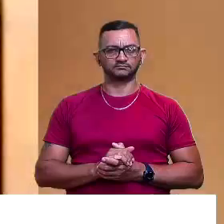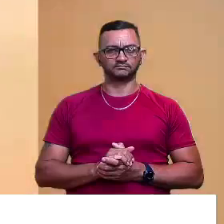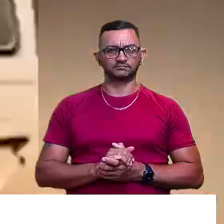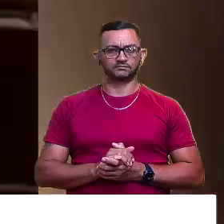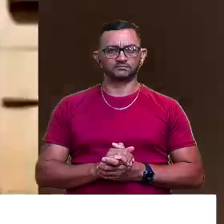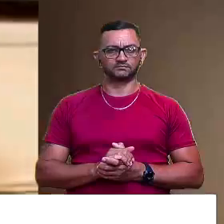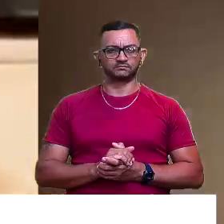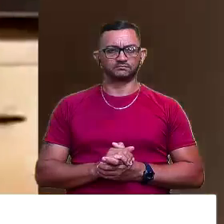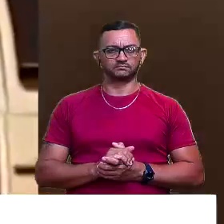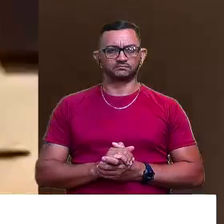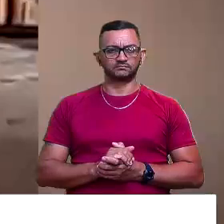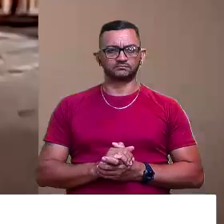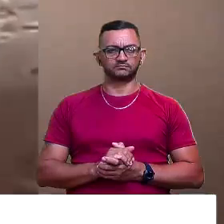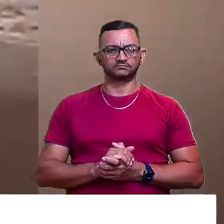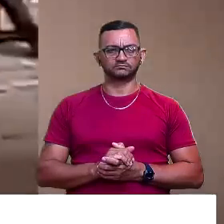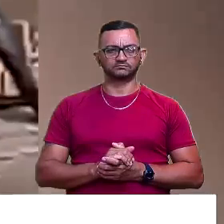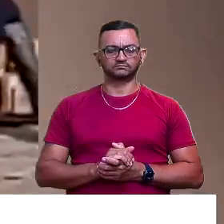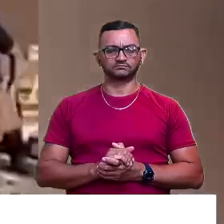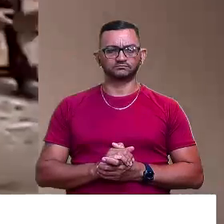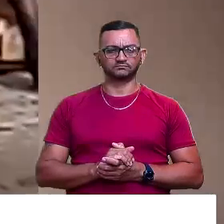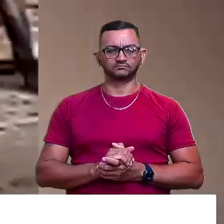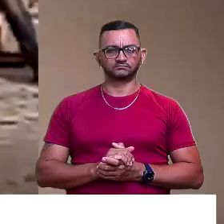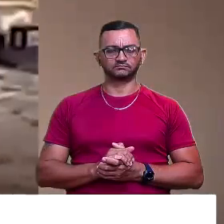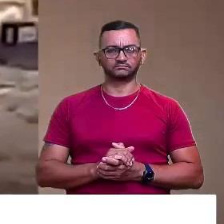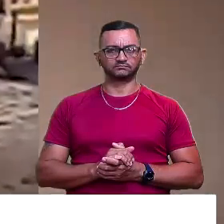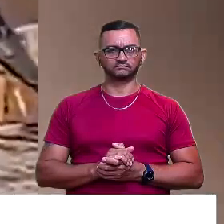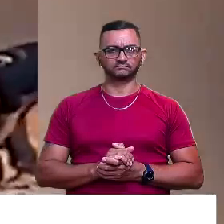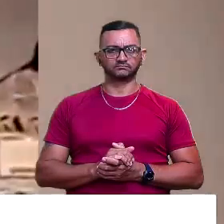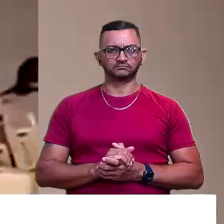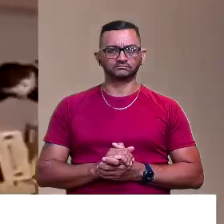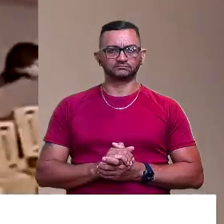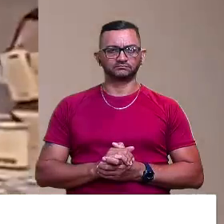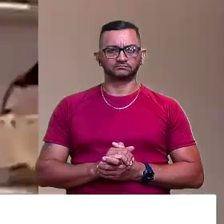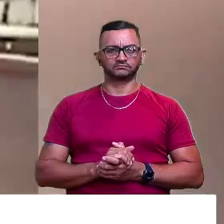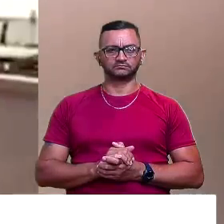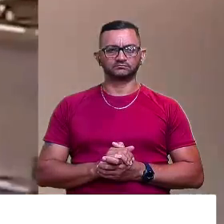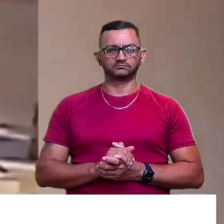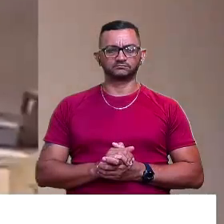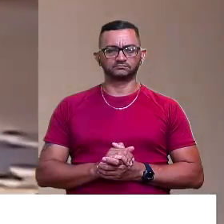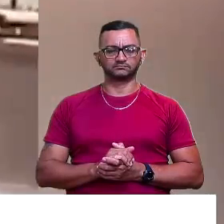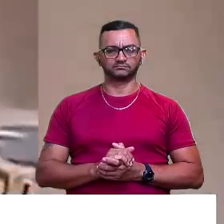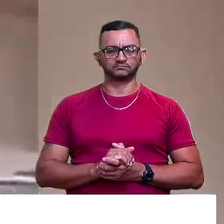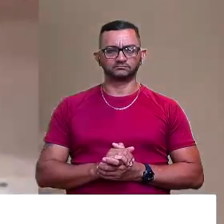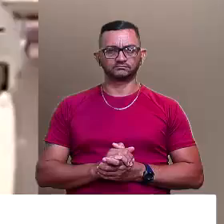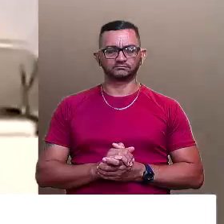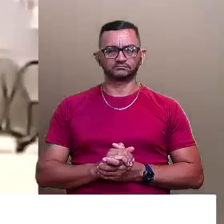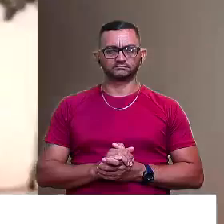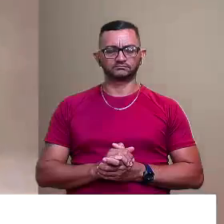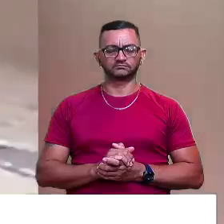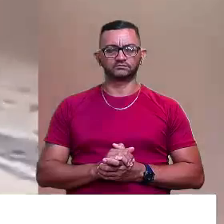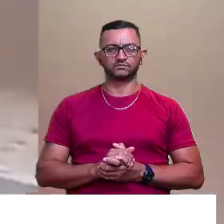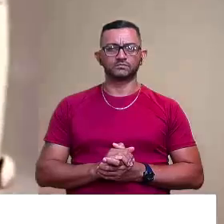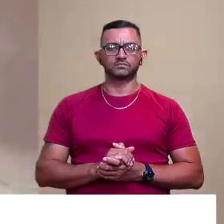aqui, ó. Prejuízo aí, ó. Mercadoria, cheio de mercadoria aqui. Bomba do rapaz.